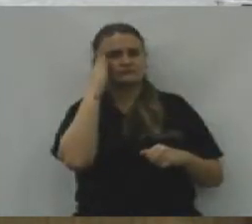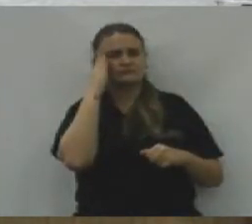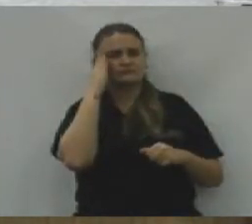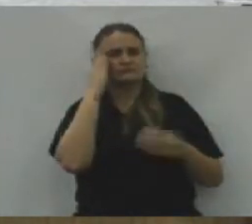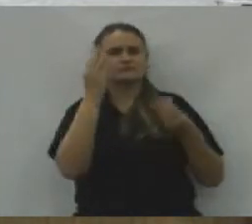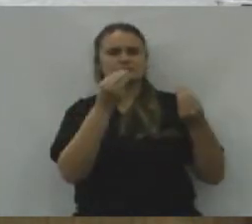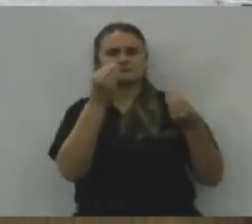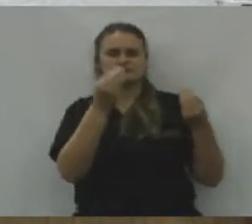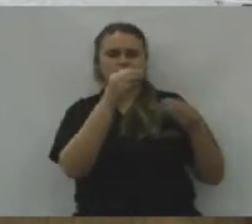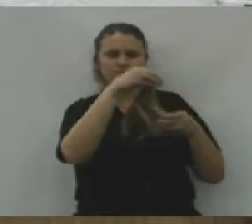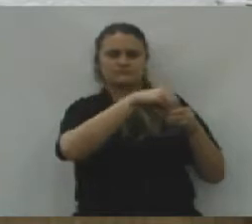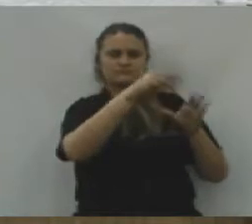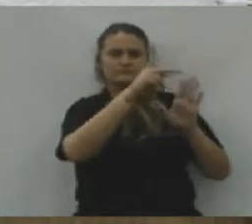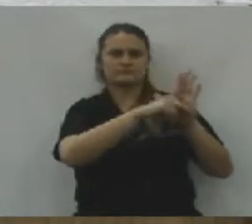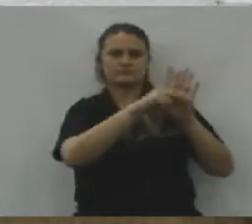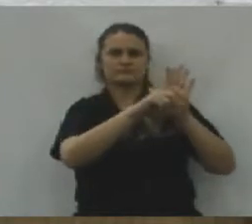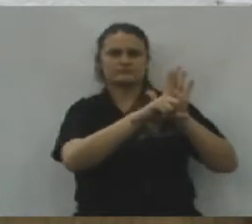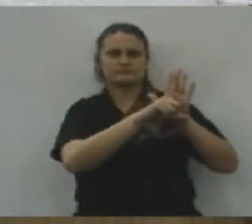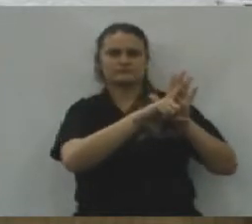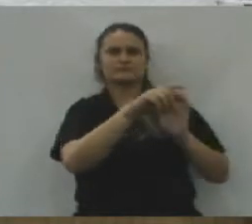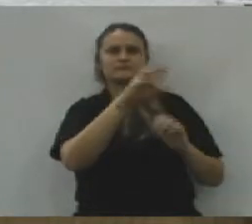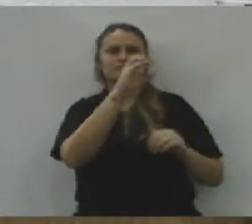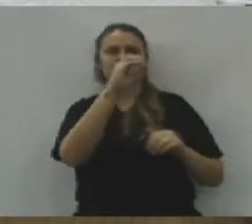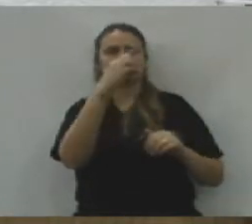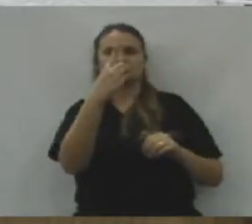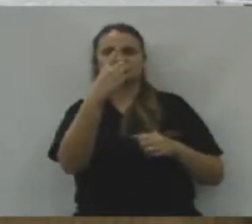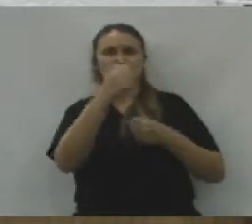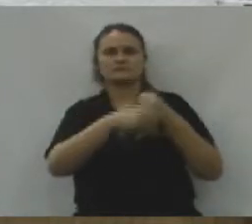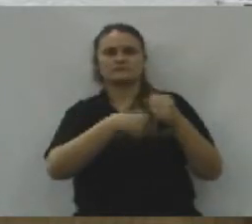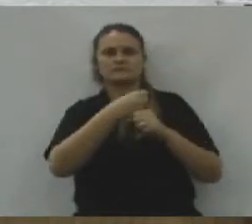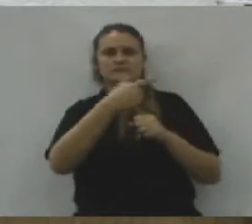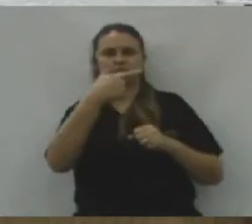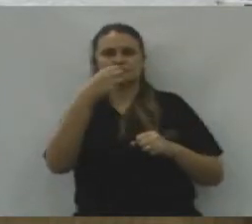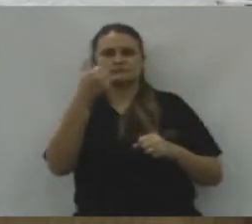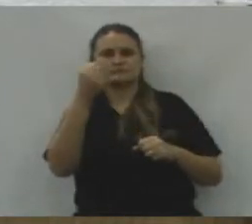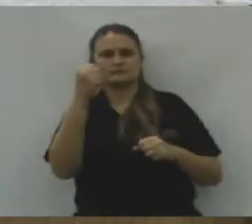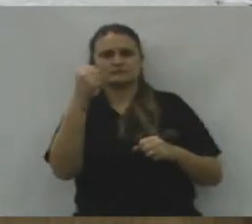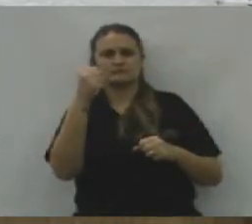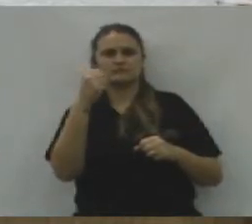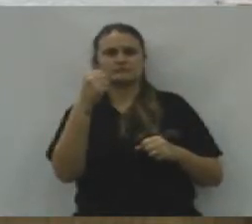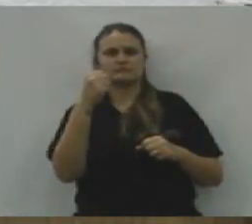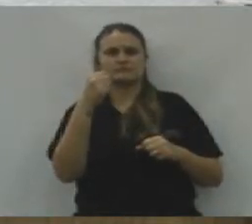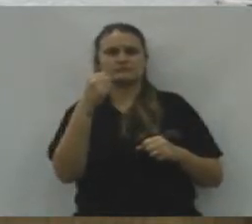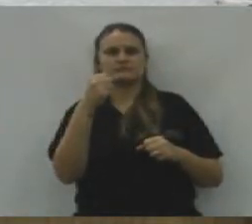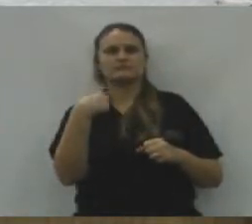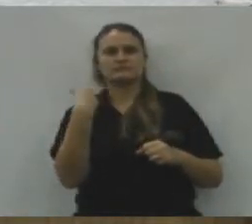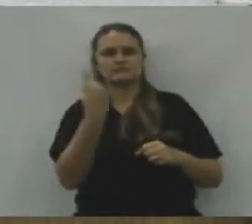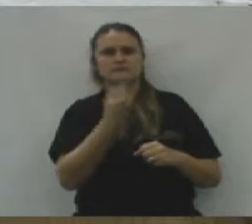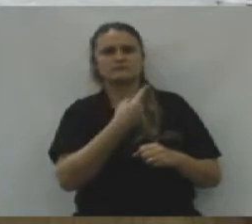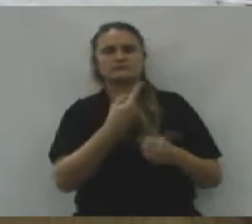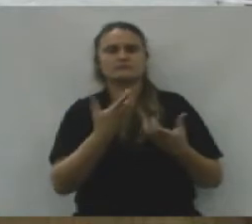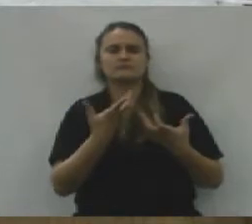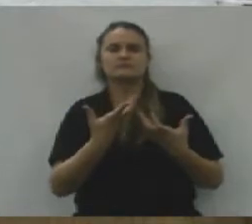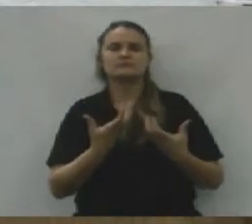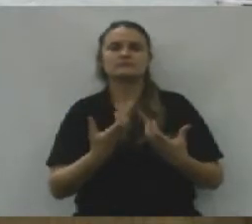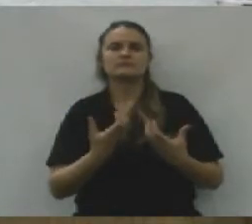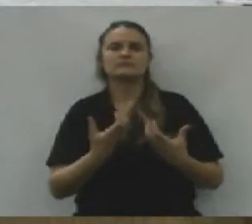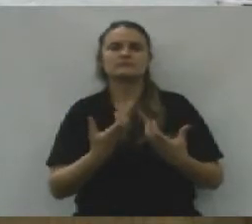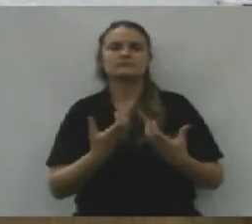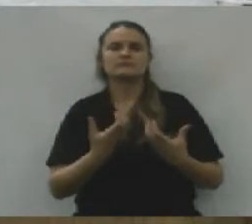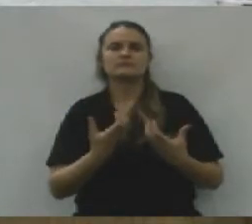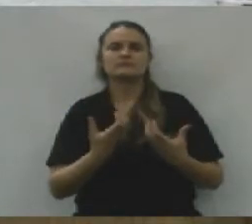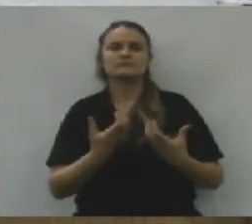melhor o teor do projeto de lei de número 1/2018 do Poder Executivo. Somos de parecer favorável